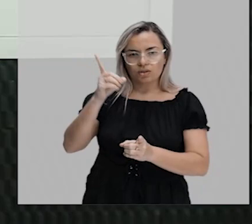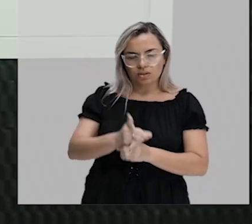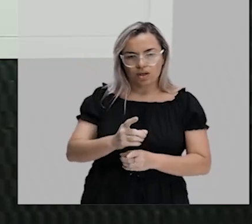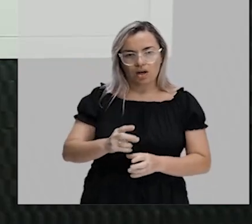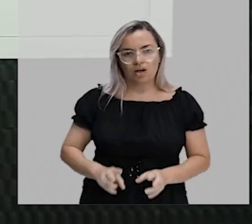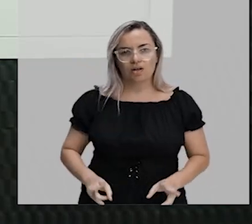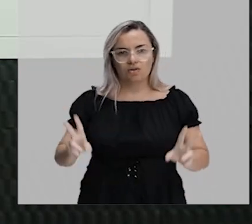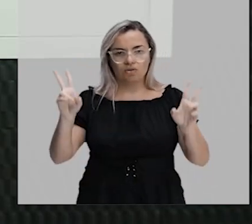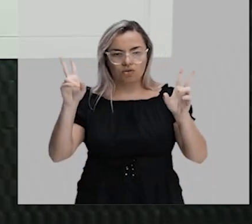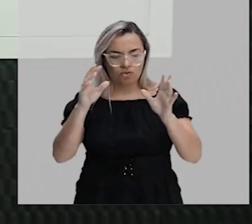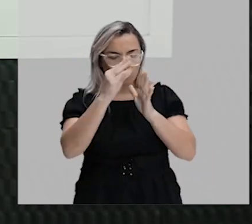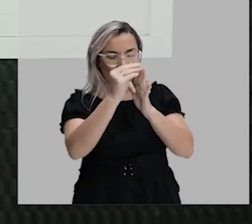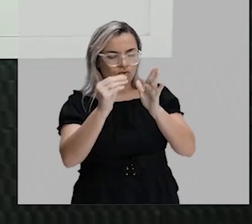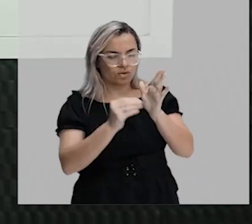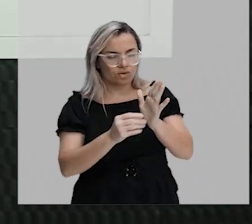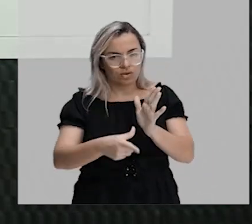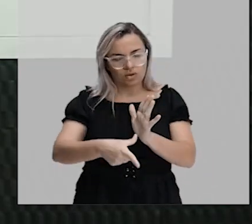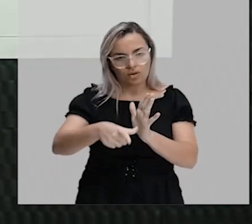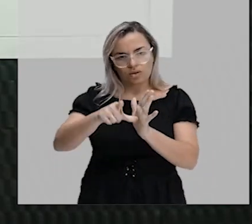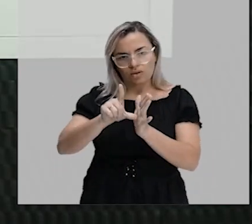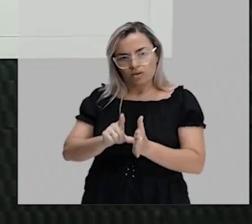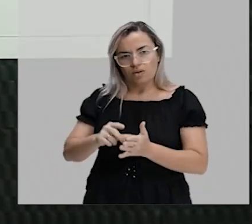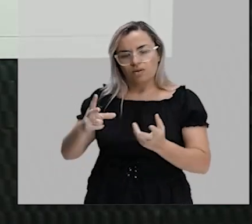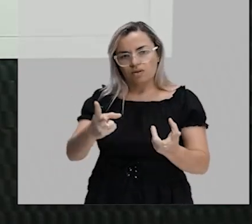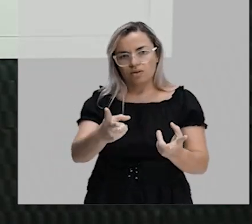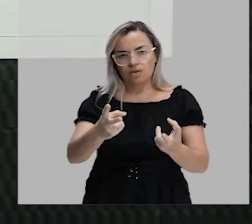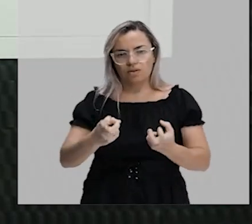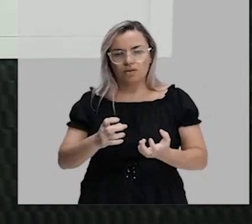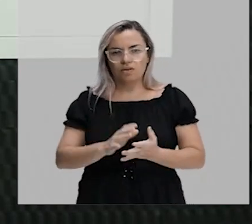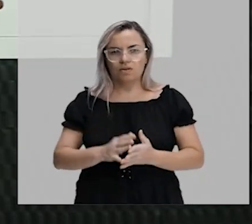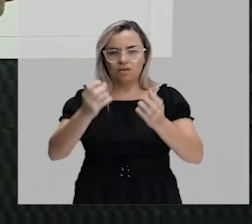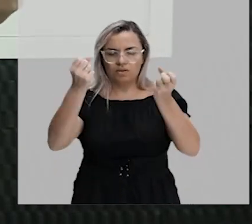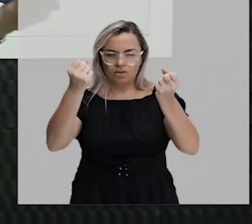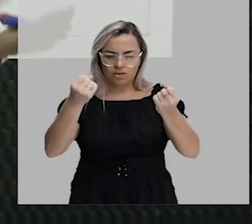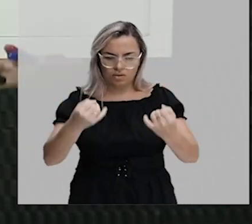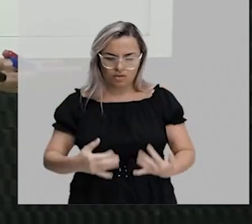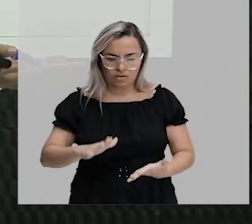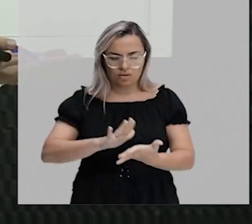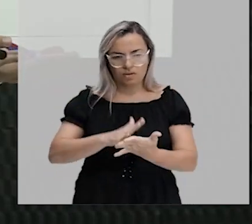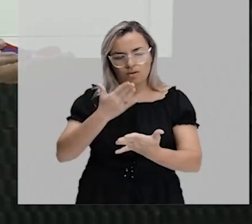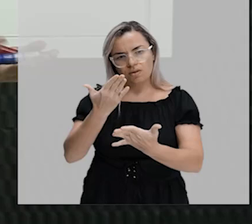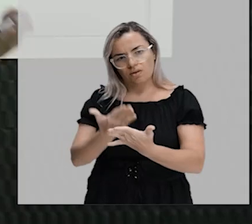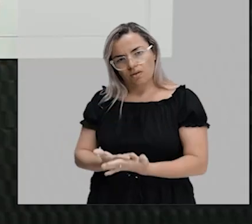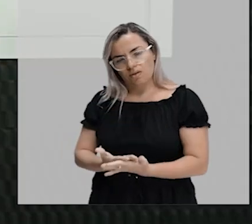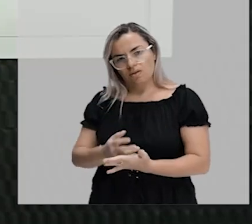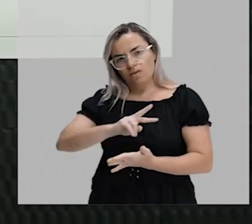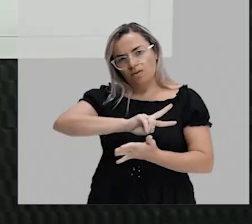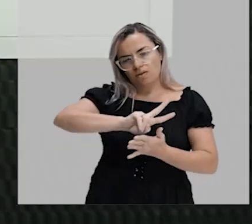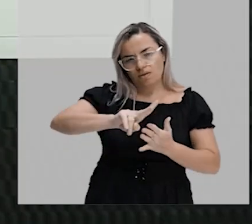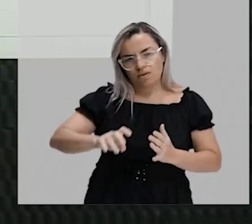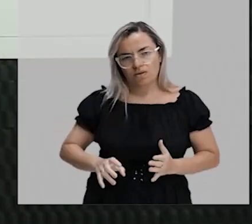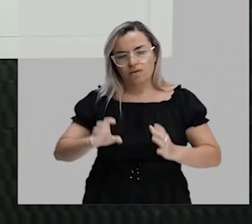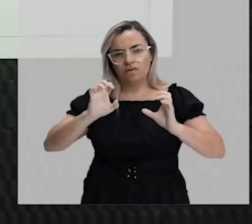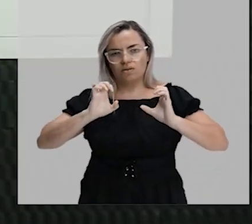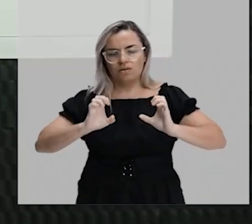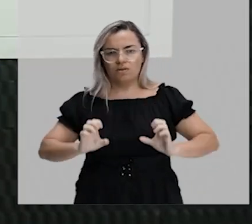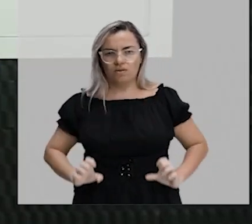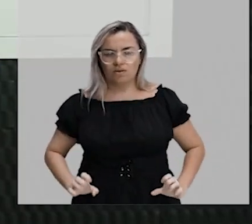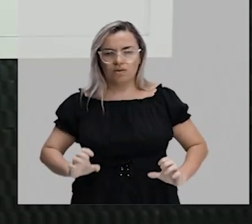vão perceber que eu citei uma série de interpretações para a ética, de escolas ou